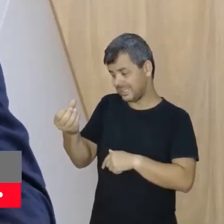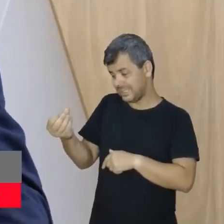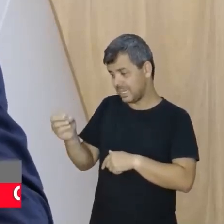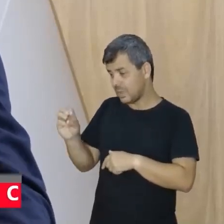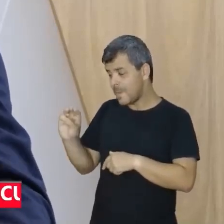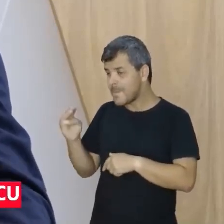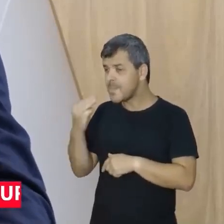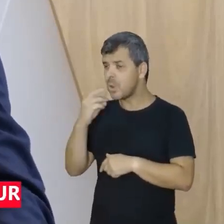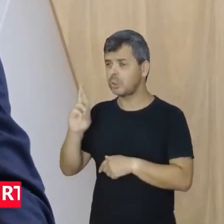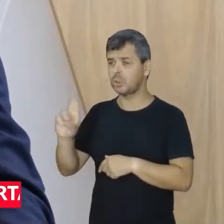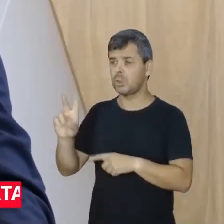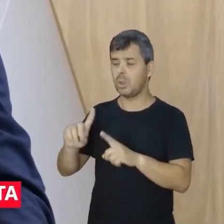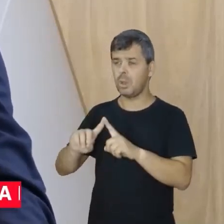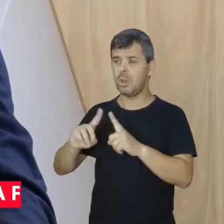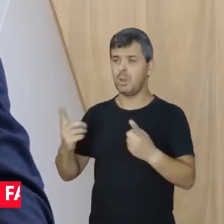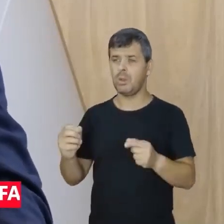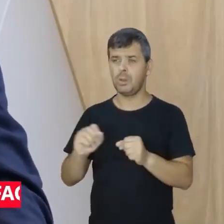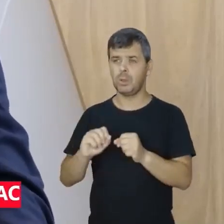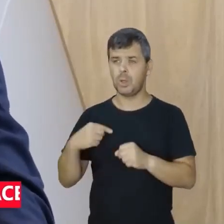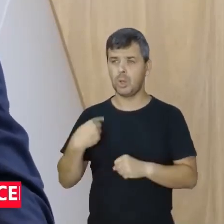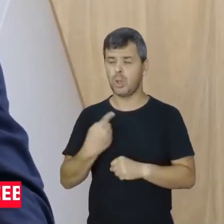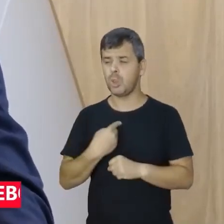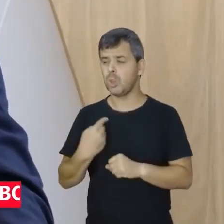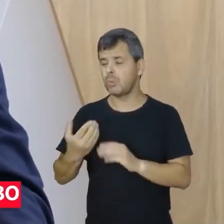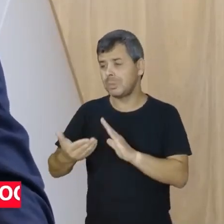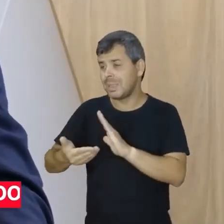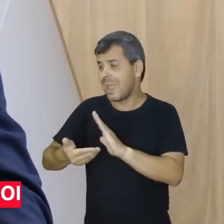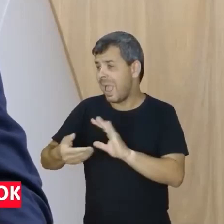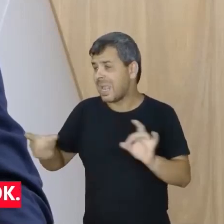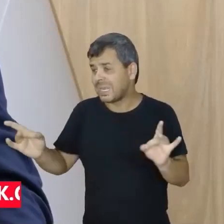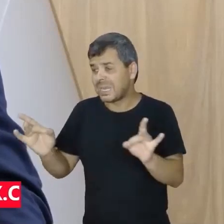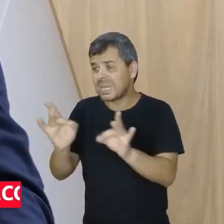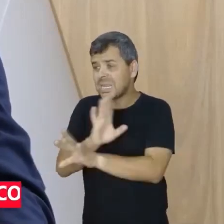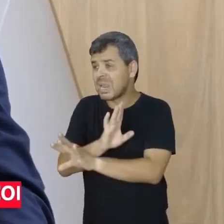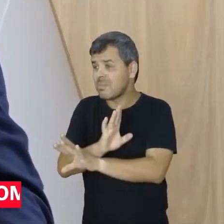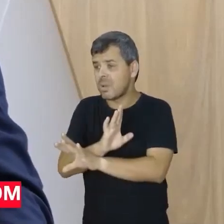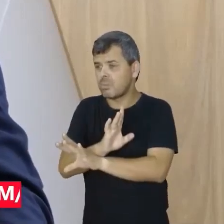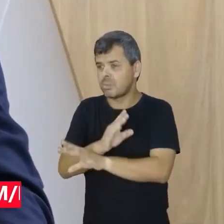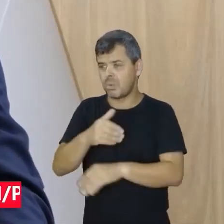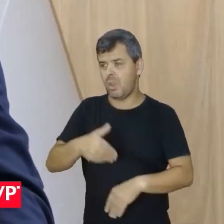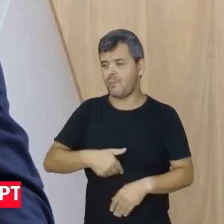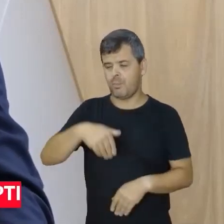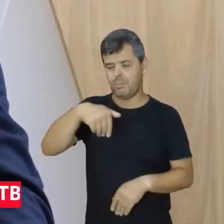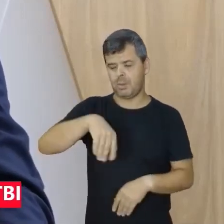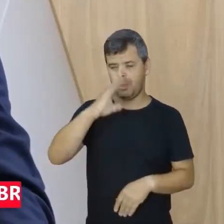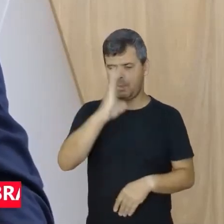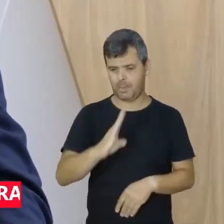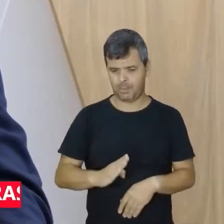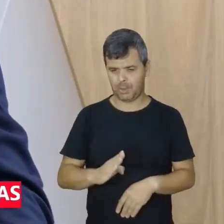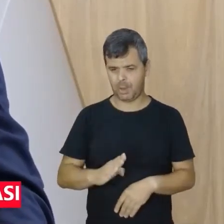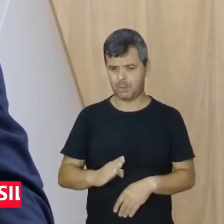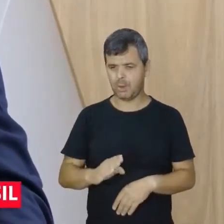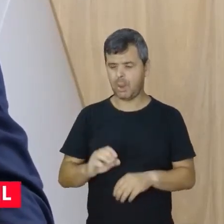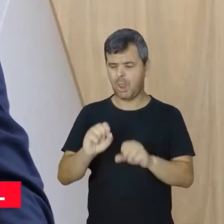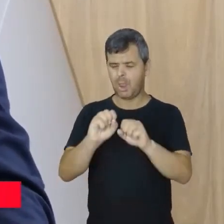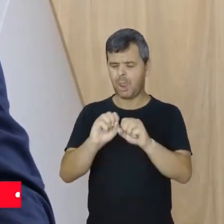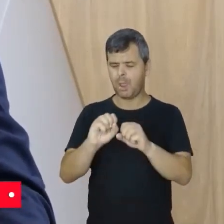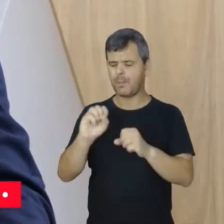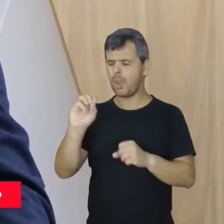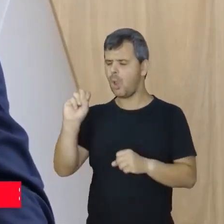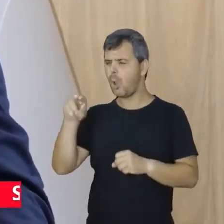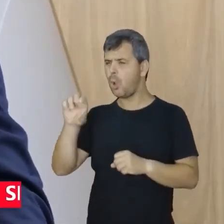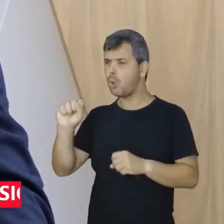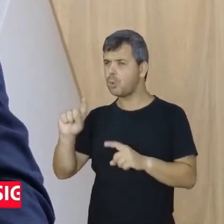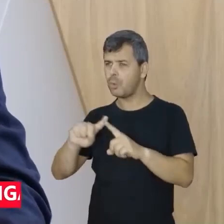reais. Não por acaso, nós erradicamos a fome também, declarado pela ONU neste ano. Em valores corrigidos, nós